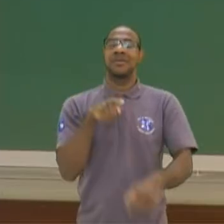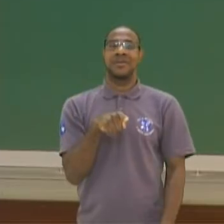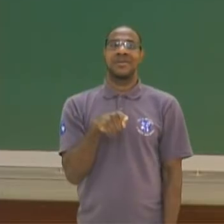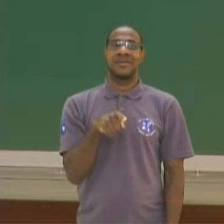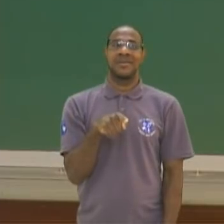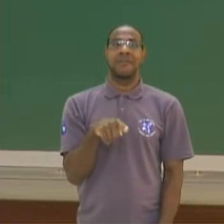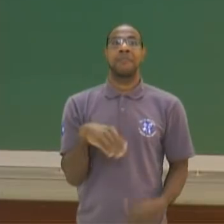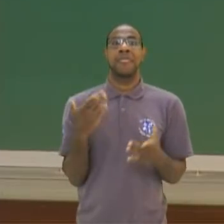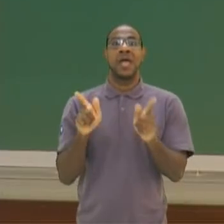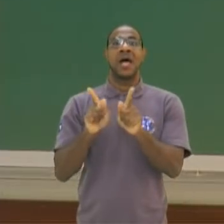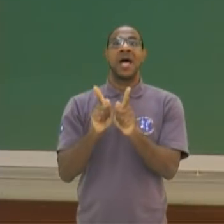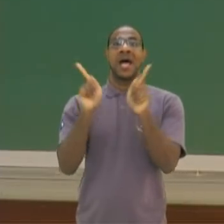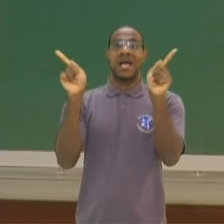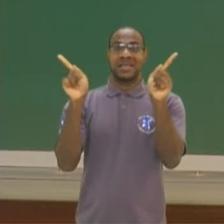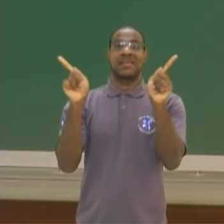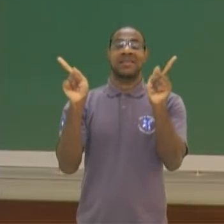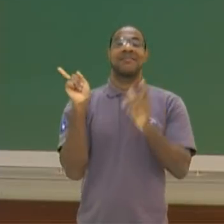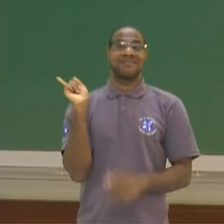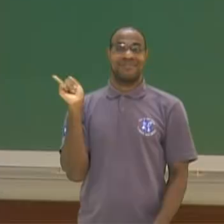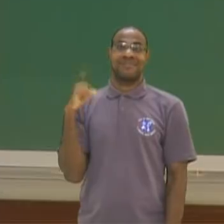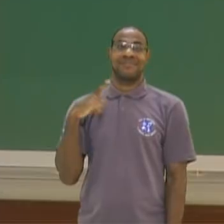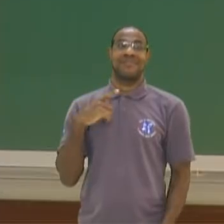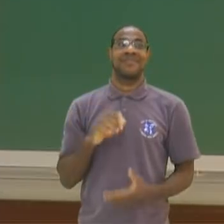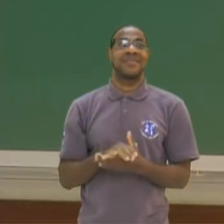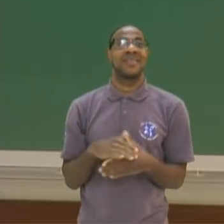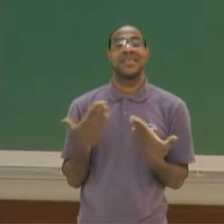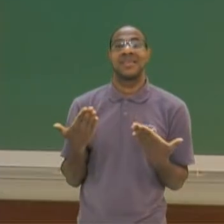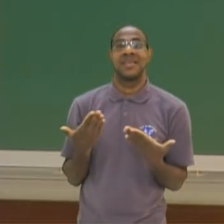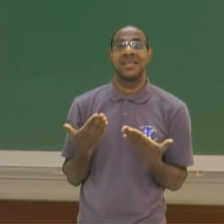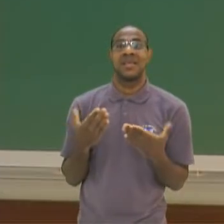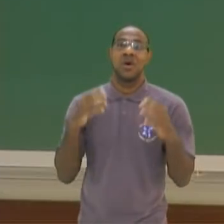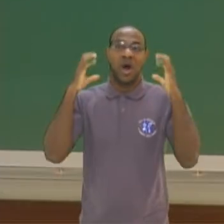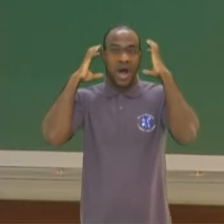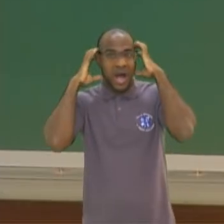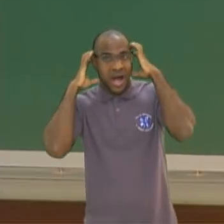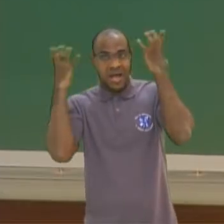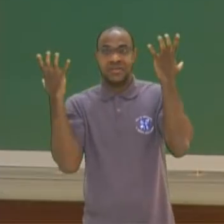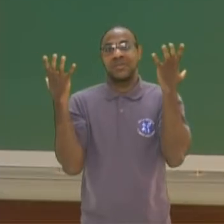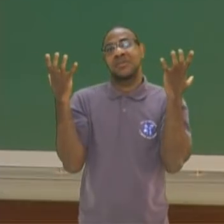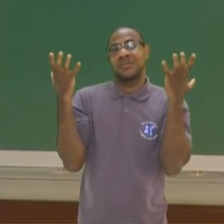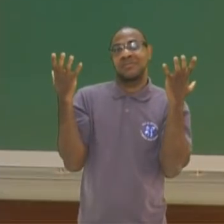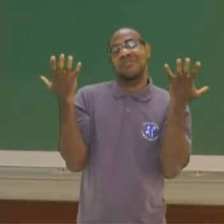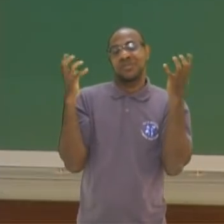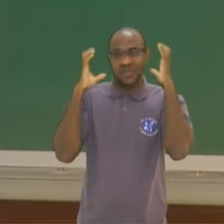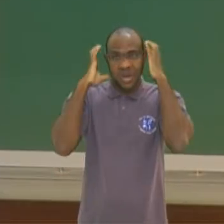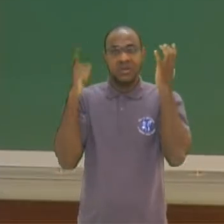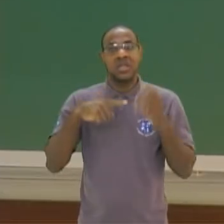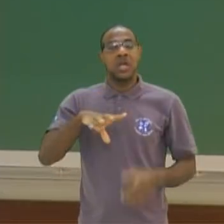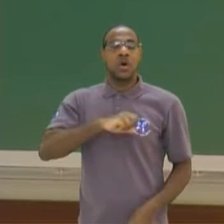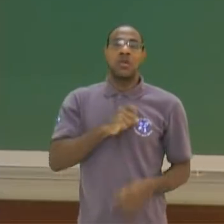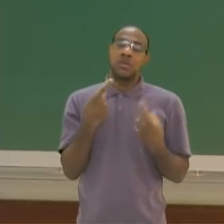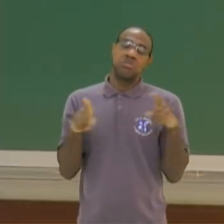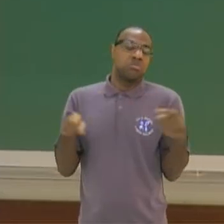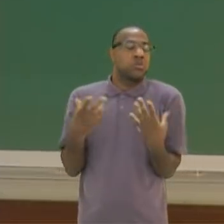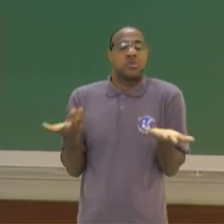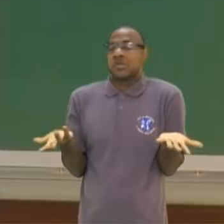ou a antena de um rádio, de uma emissora de rádio que você gosta de escutar uma